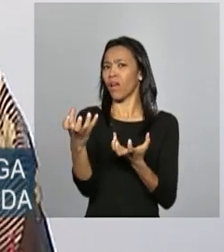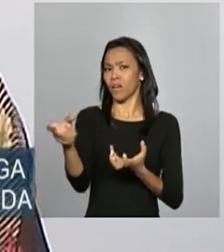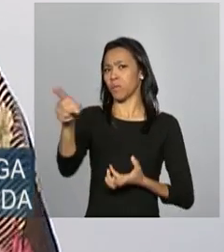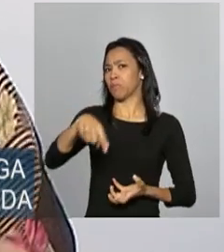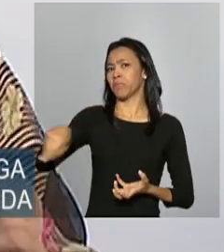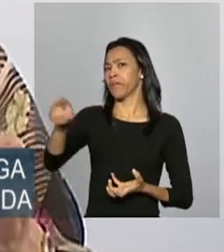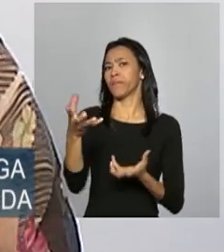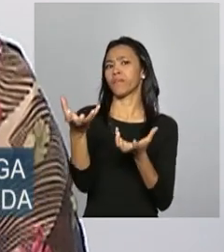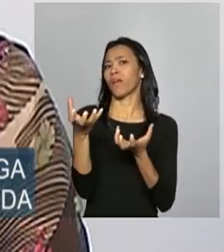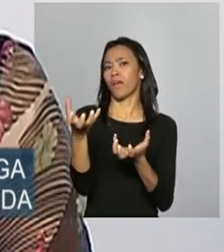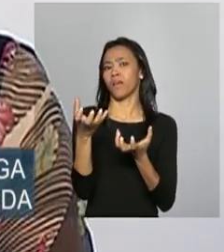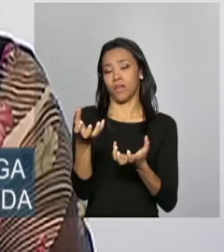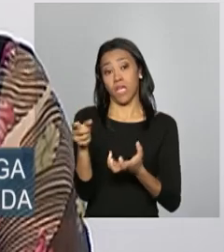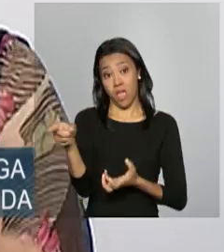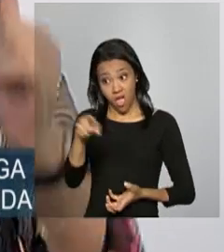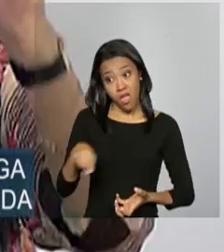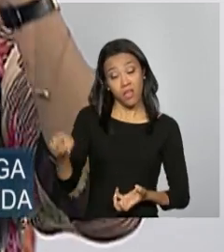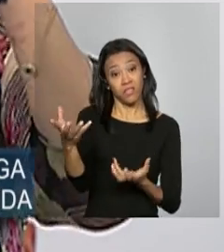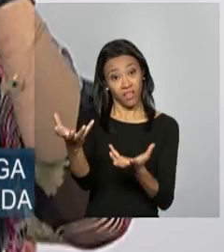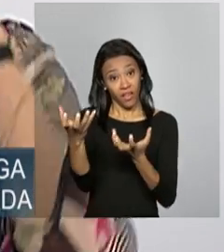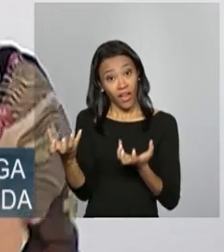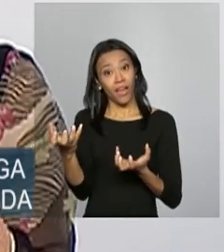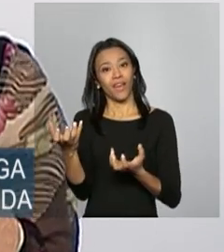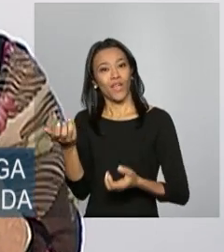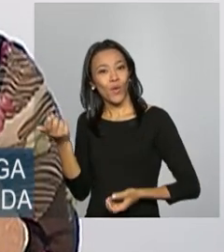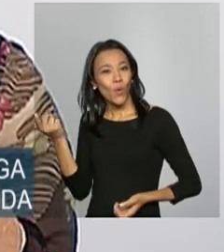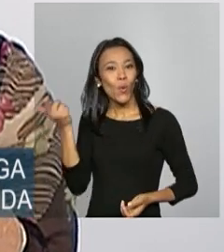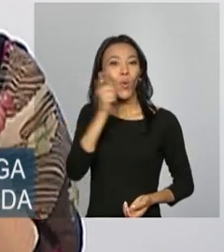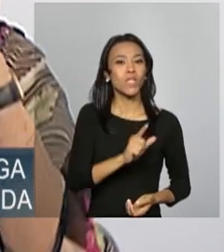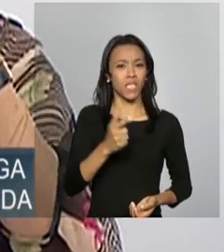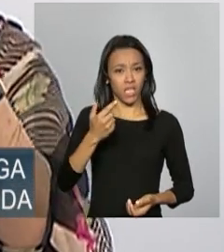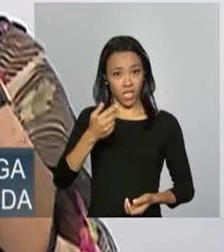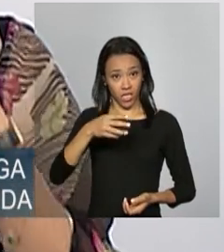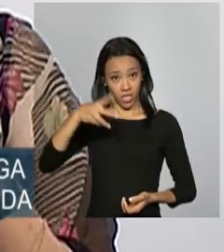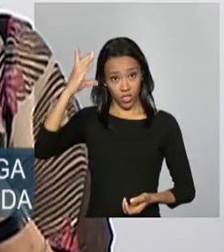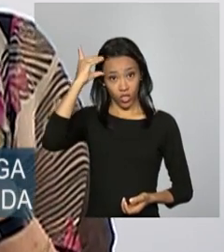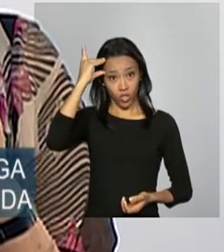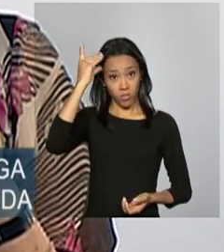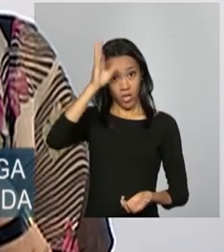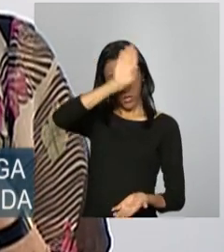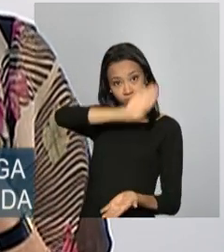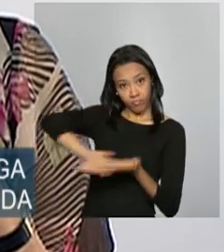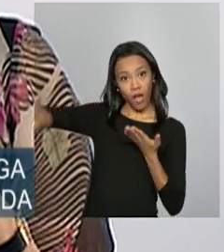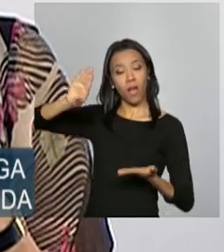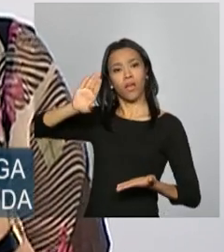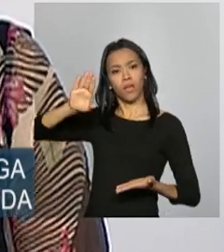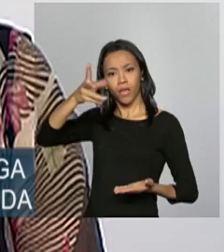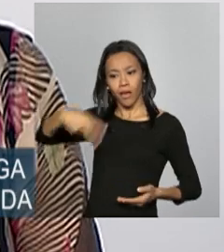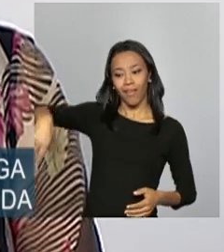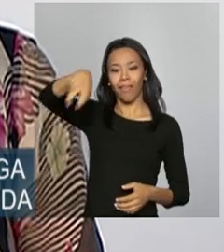Eles querem chegar, sentar na minha cadeira, mas sem voto.